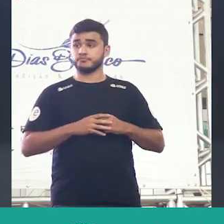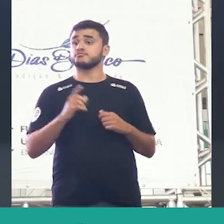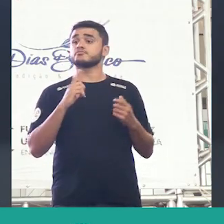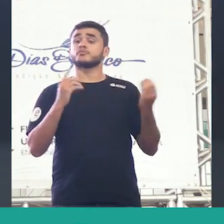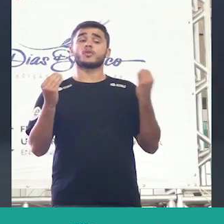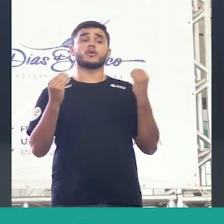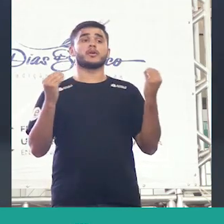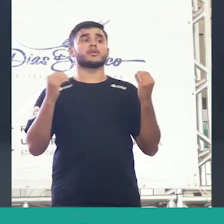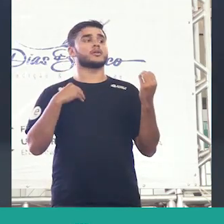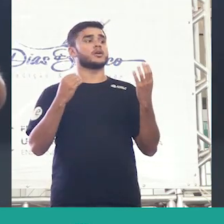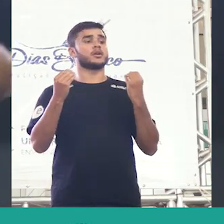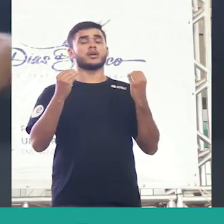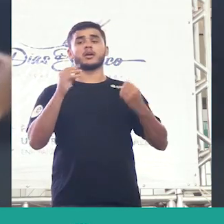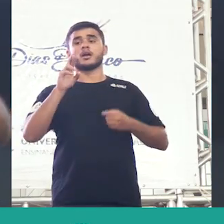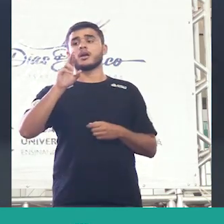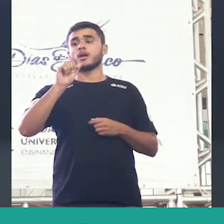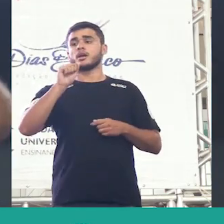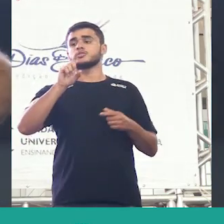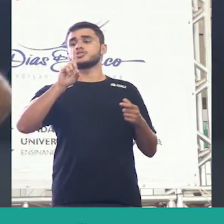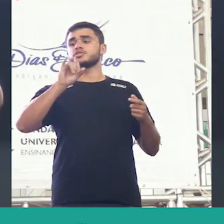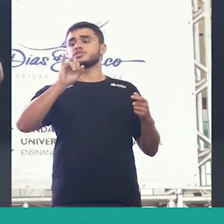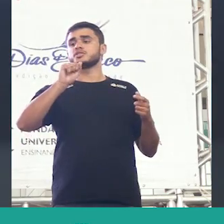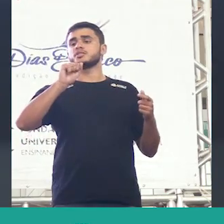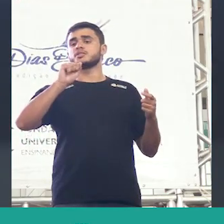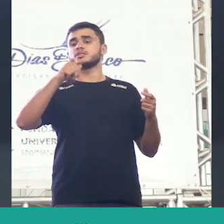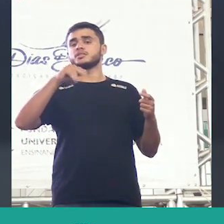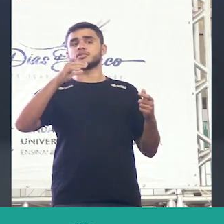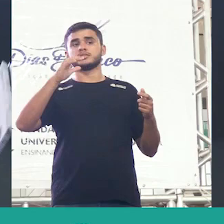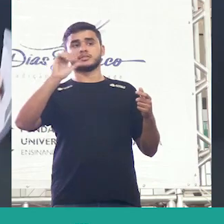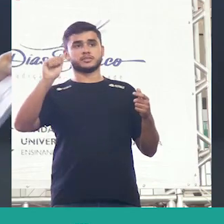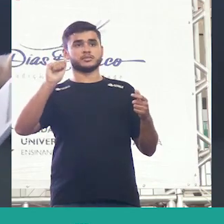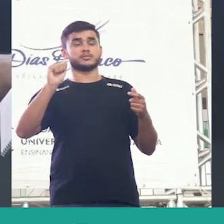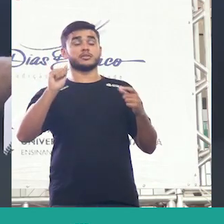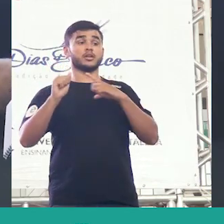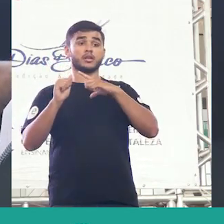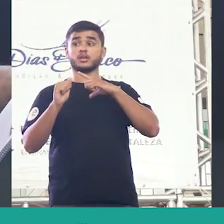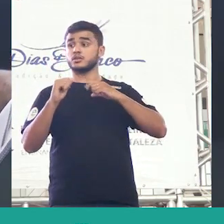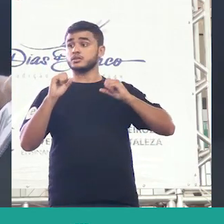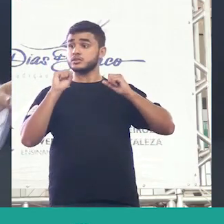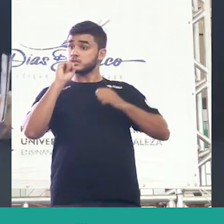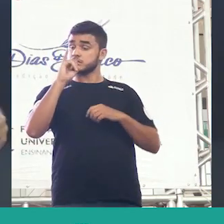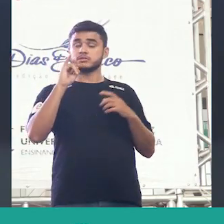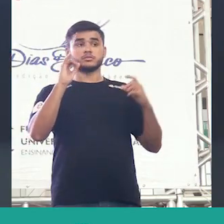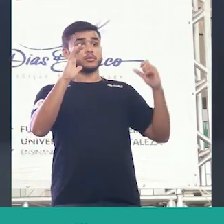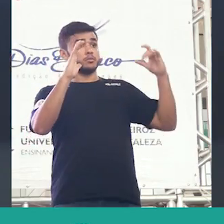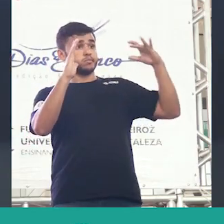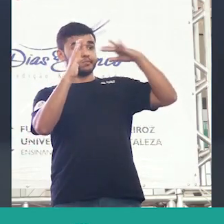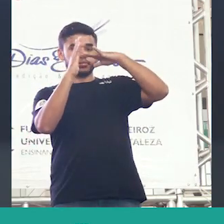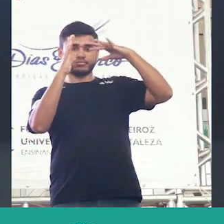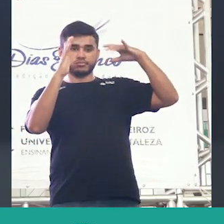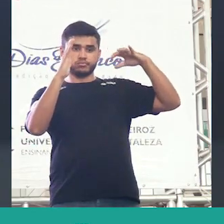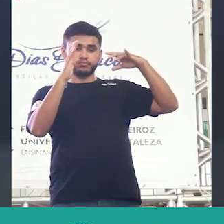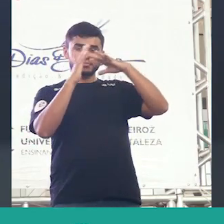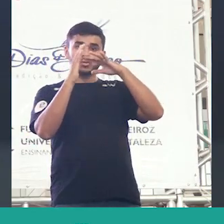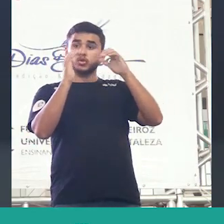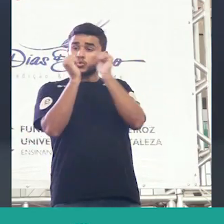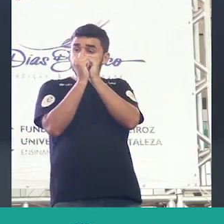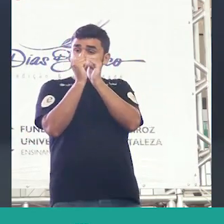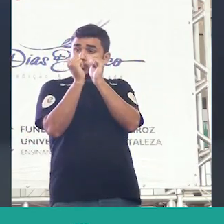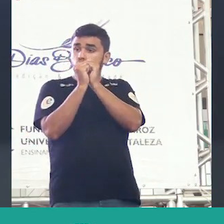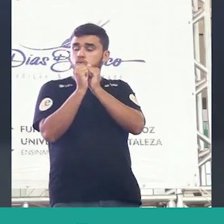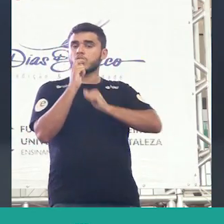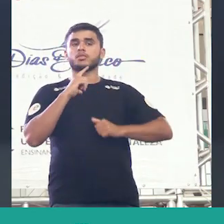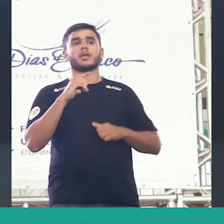pessoal, com a radiância? Radiância, pessoal, é quanto mais próximo esses raios ficam, maior